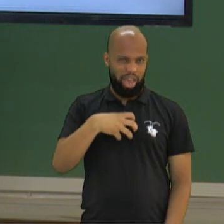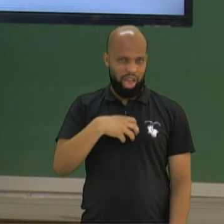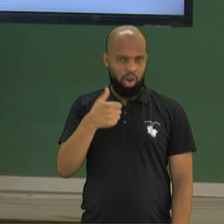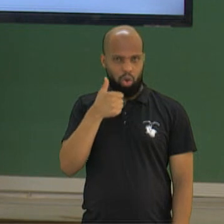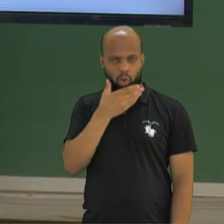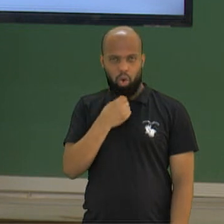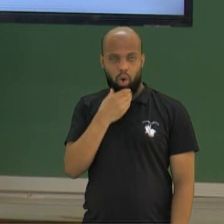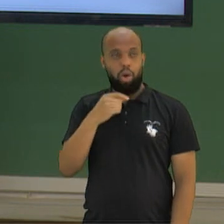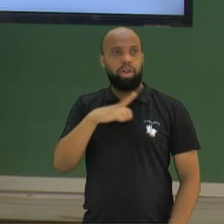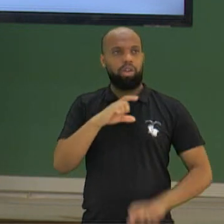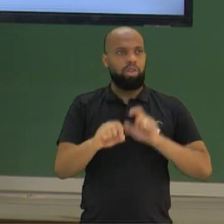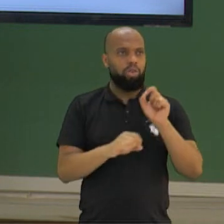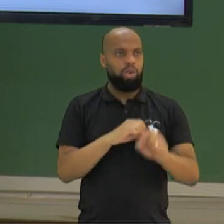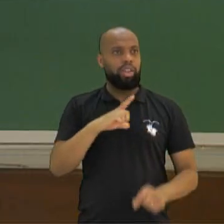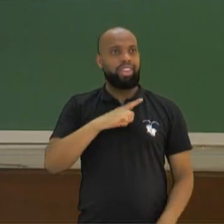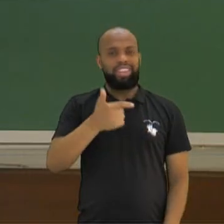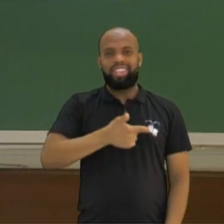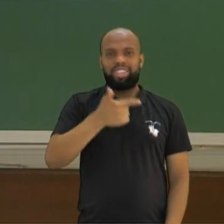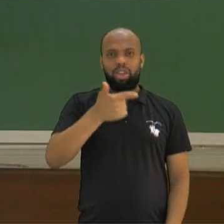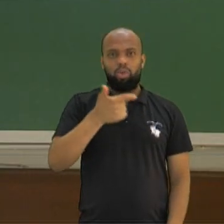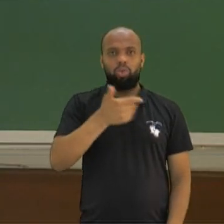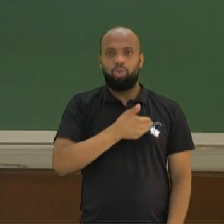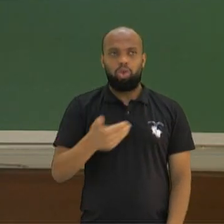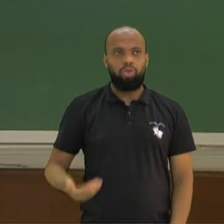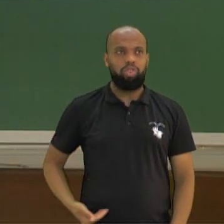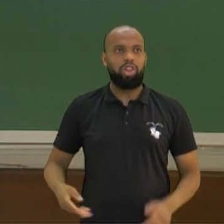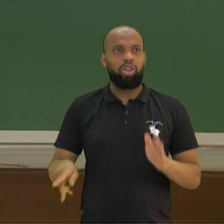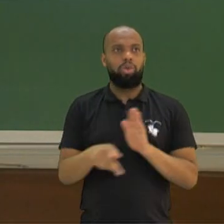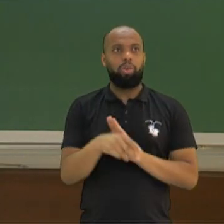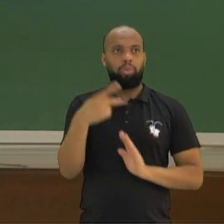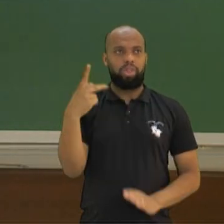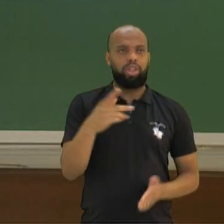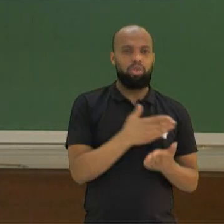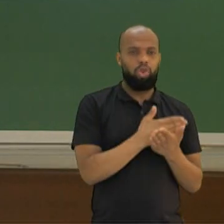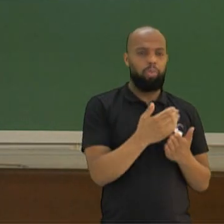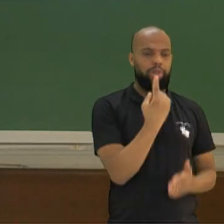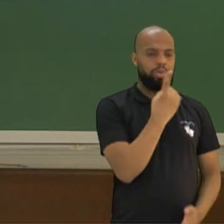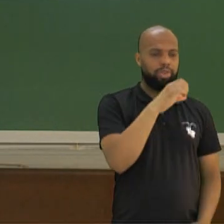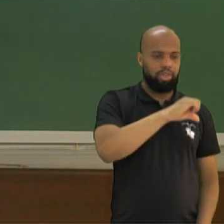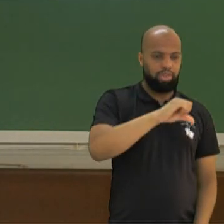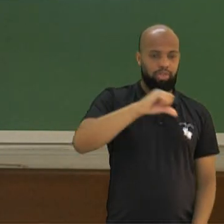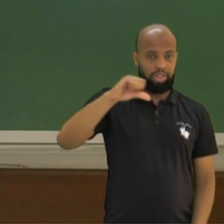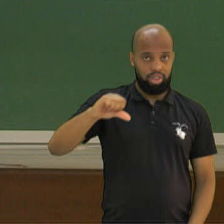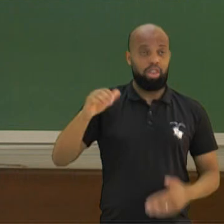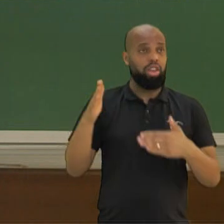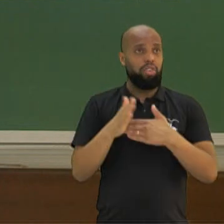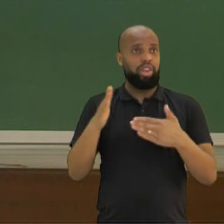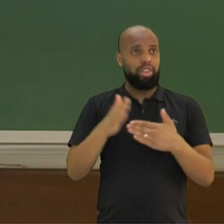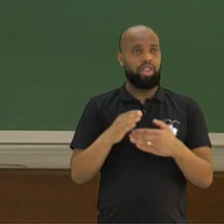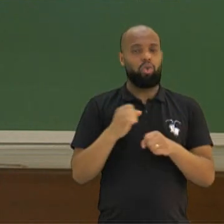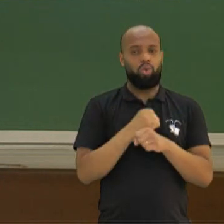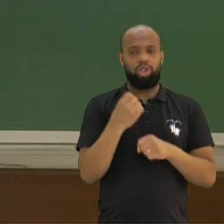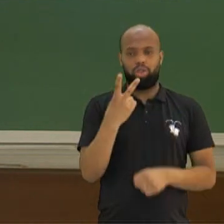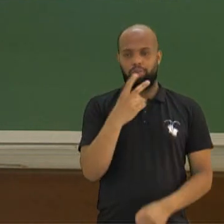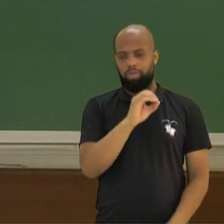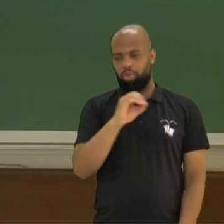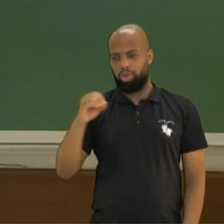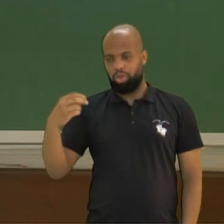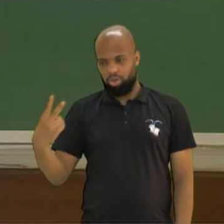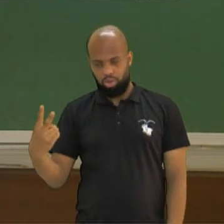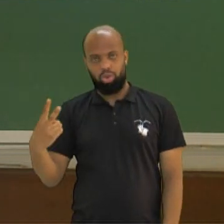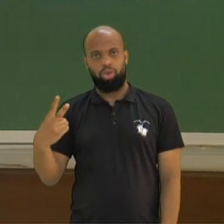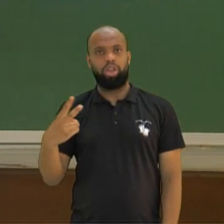1998, né? E daí nós vamos ter um segundo governo do Fernando Henrique Cardoso a partir de 1999 até o ano de